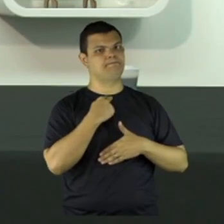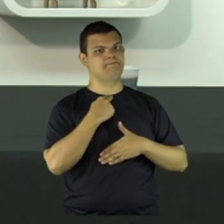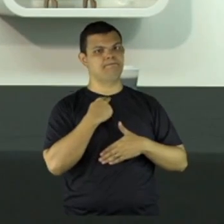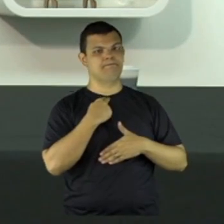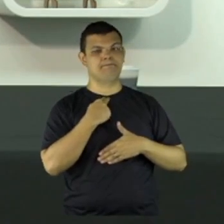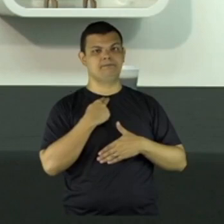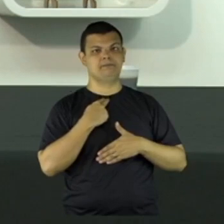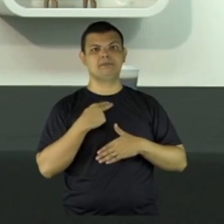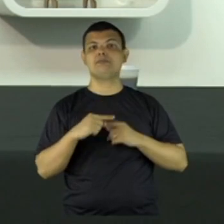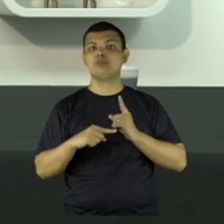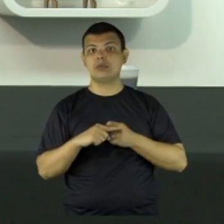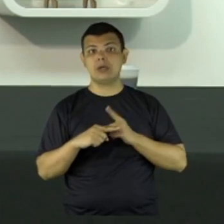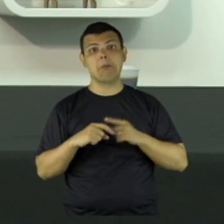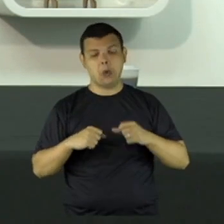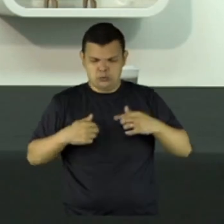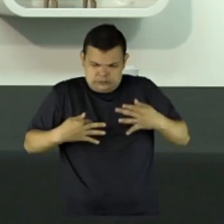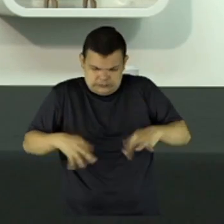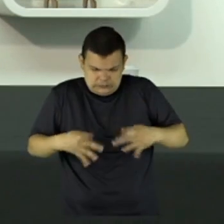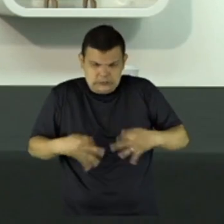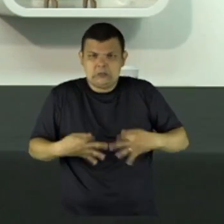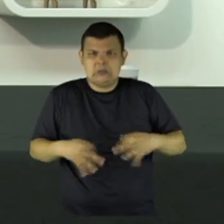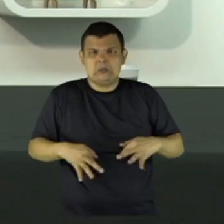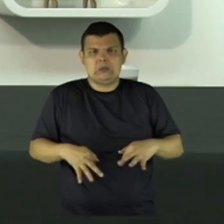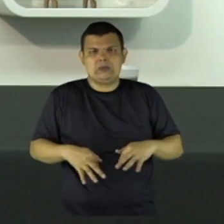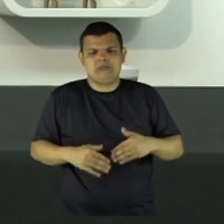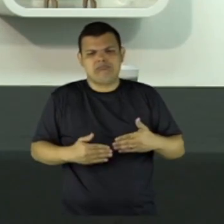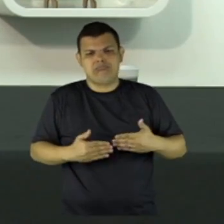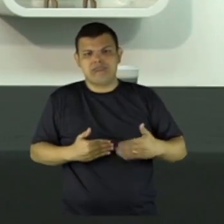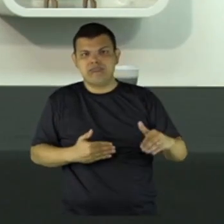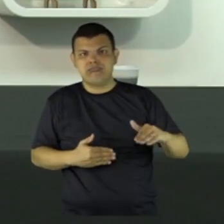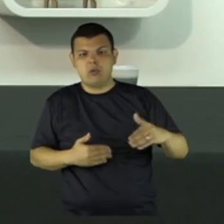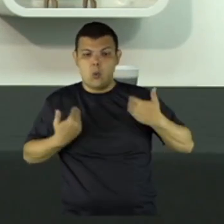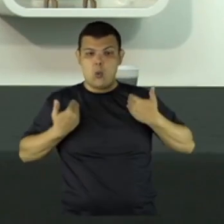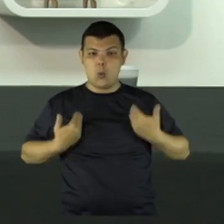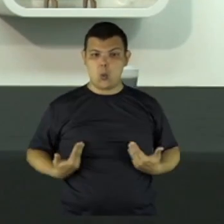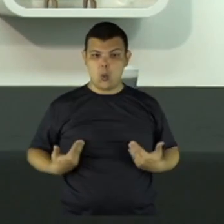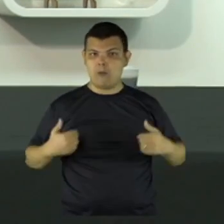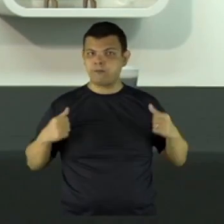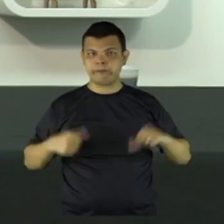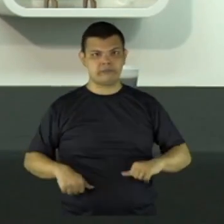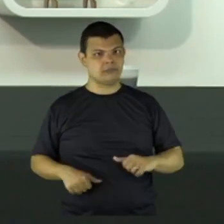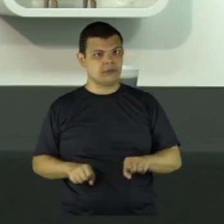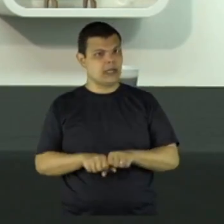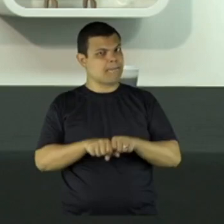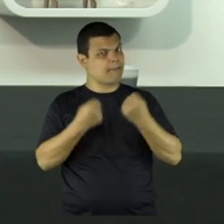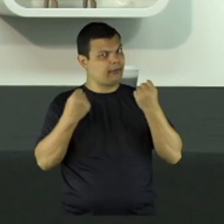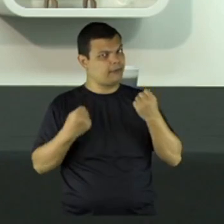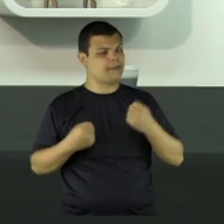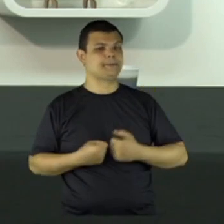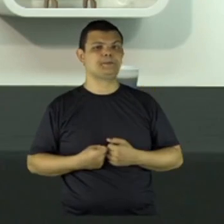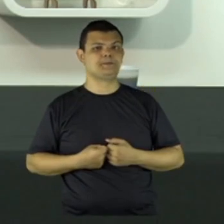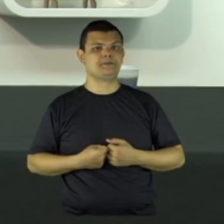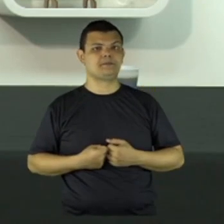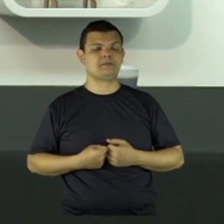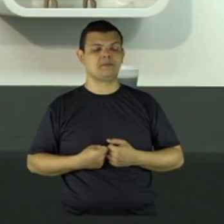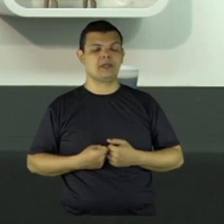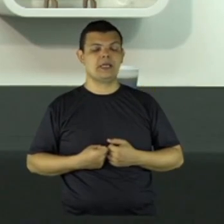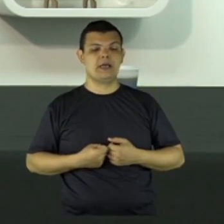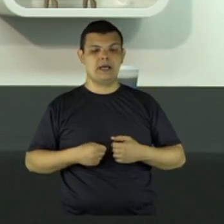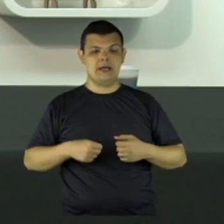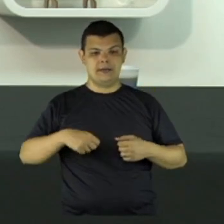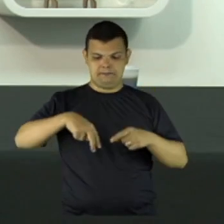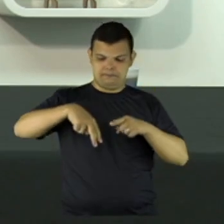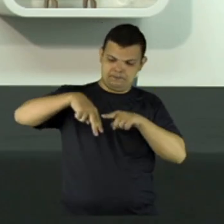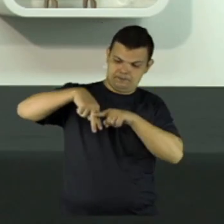porque você pode machucar a pessoa, compromete a integridade da pessoa. Você não pode atingir abaixo da